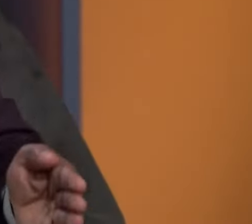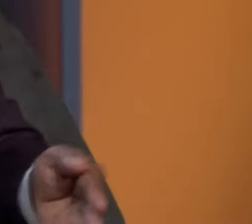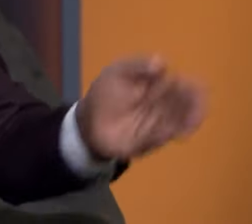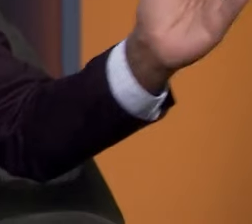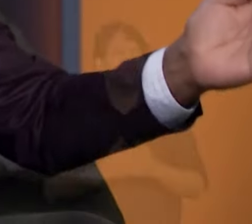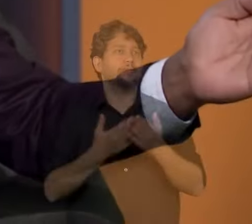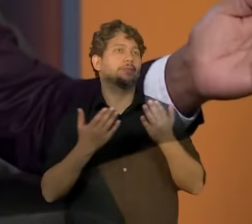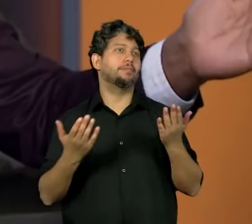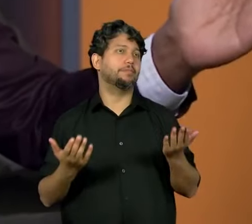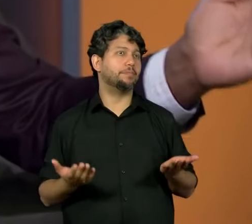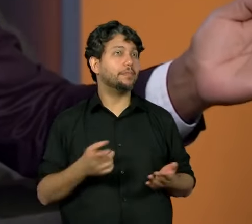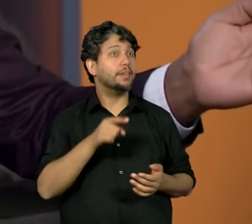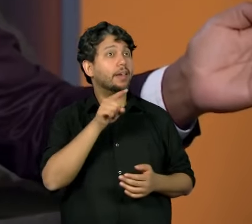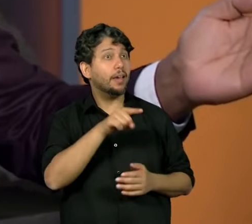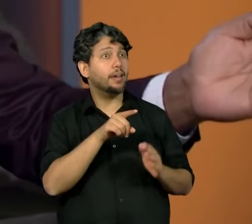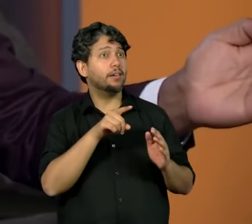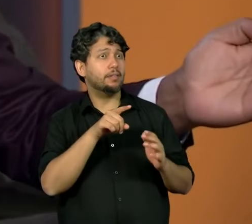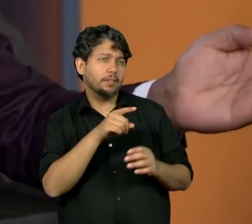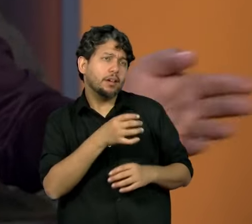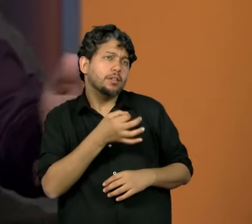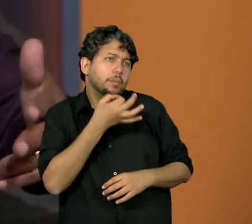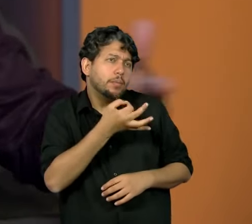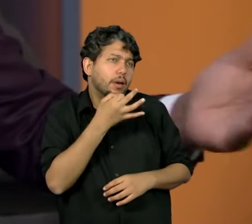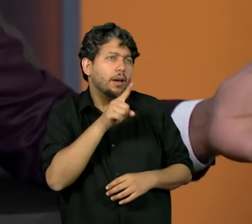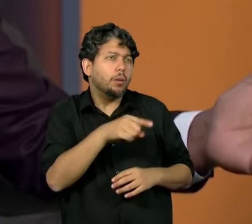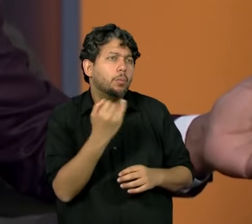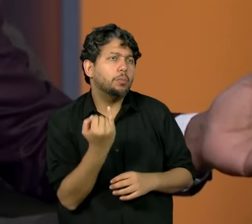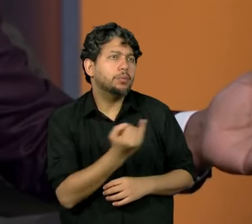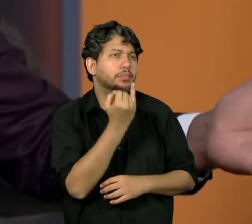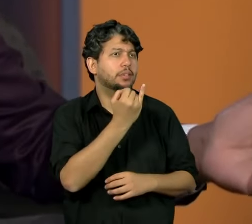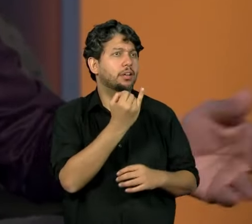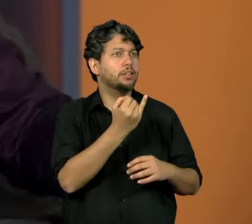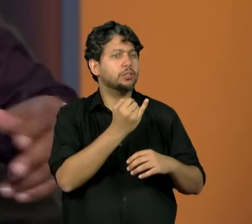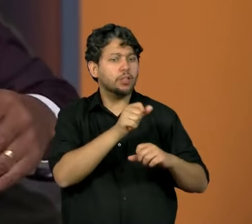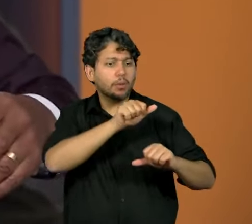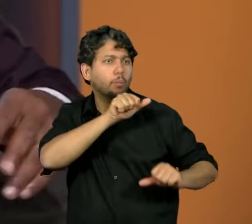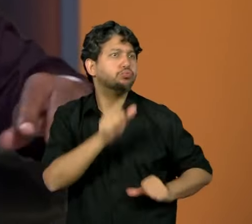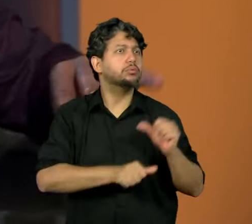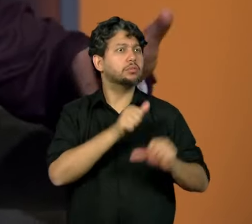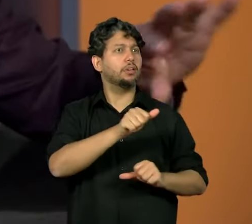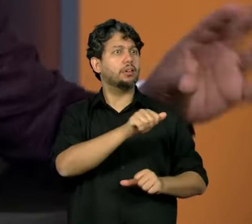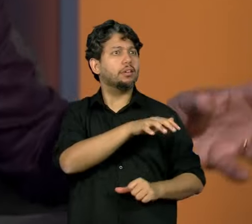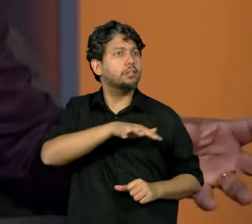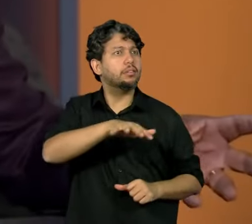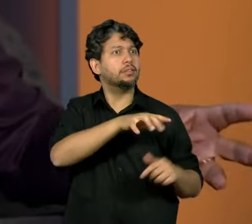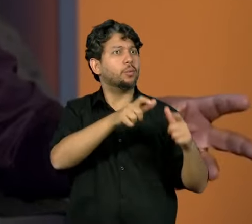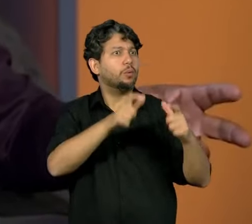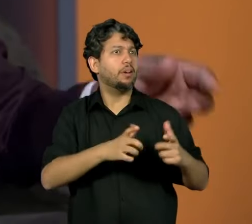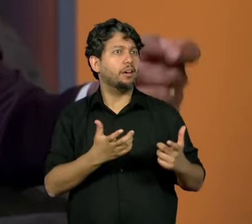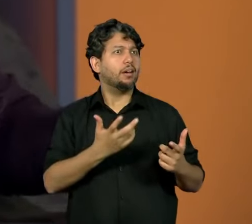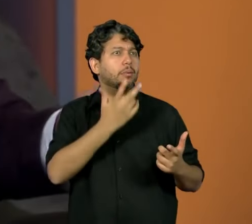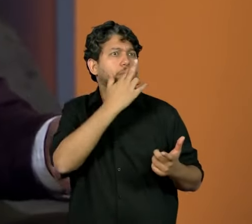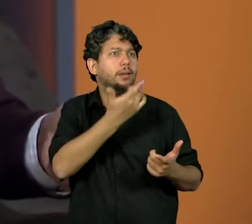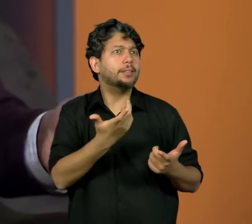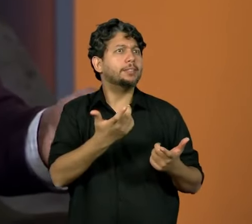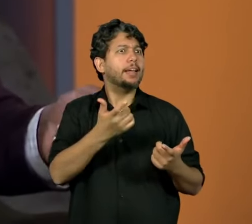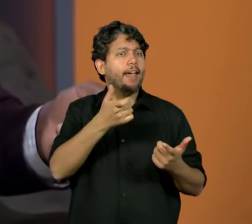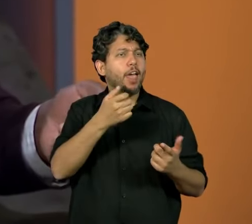Nabor, querido, é importante intervenções dessa natureza, dessa ressignificação, dessa releitura e